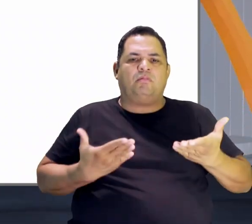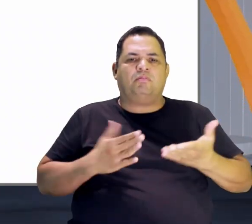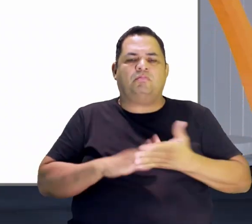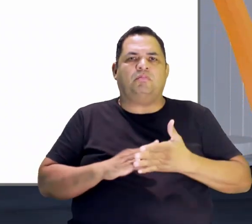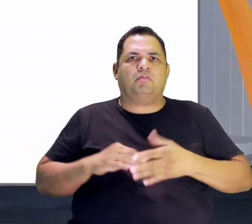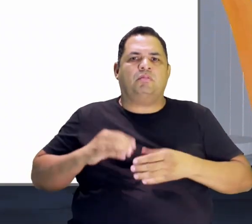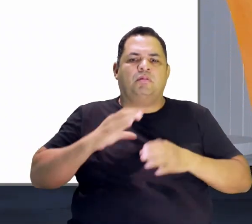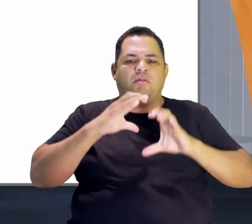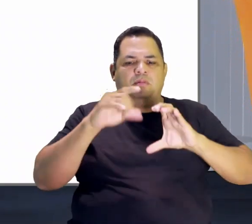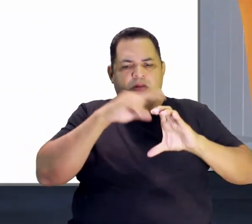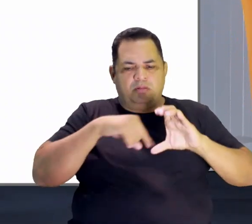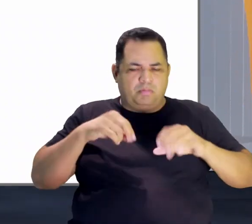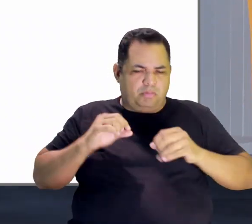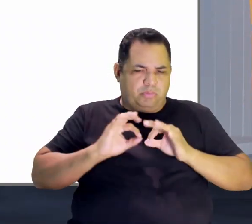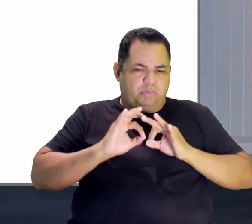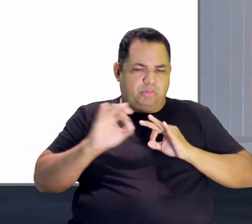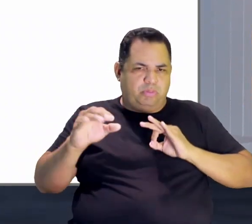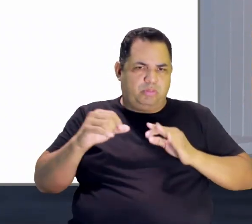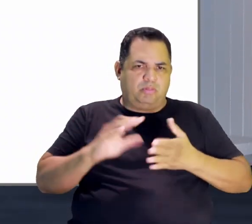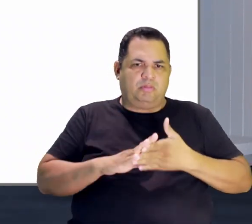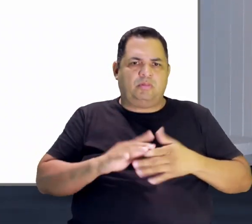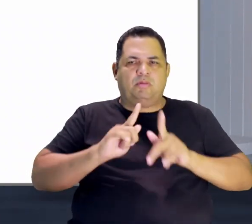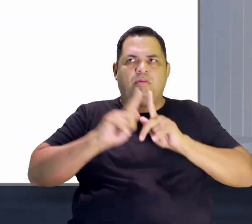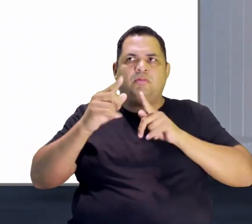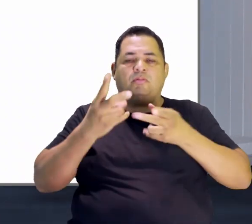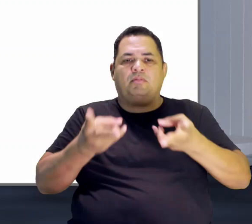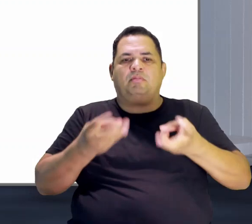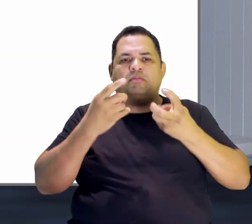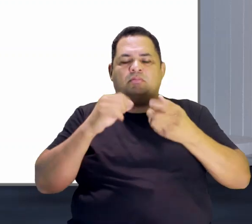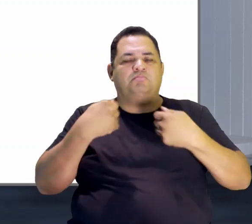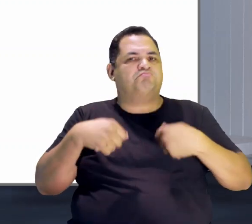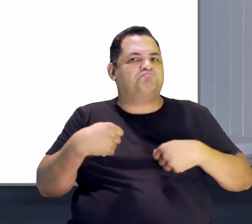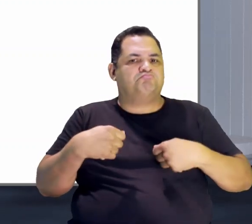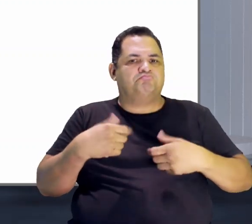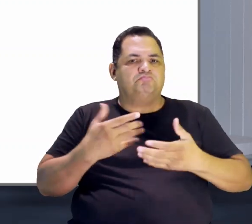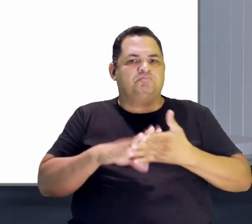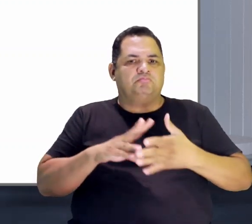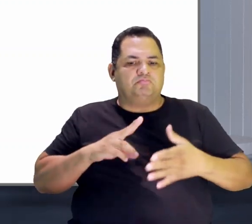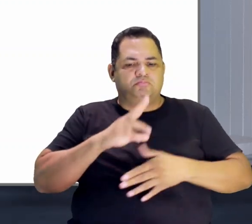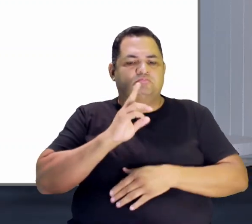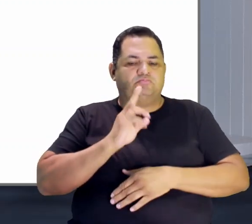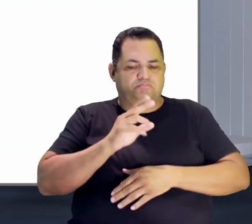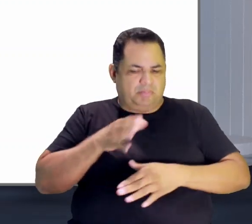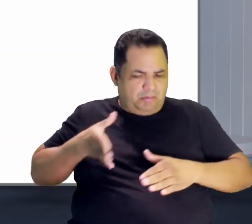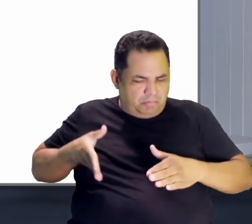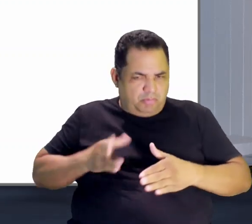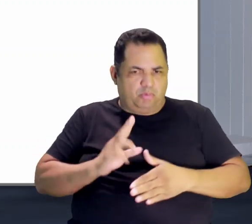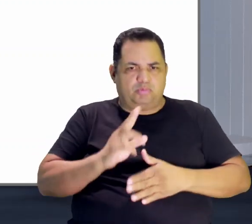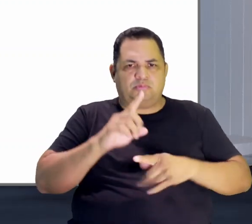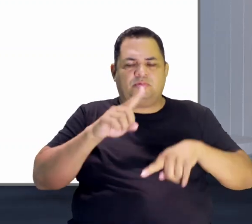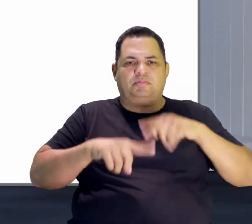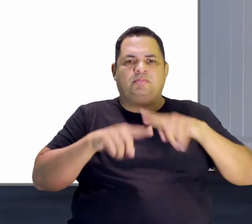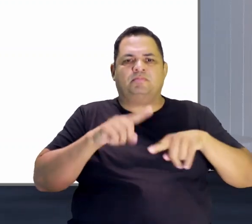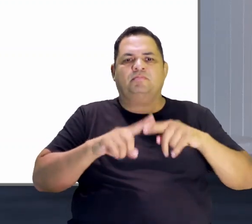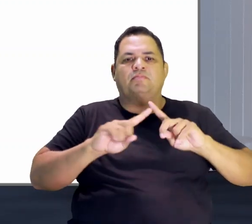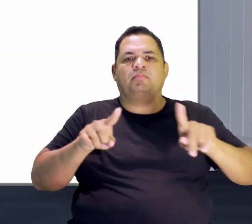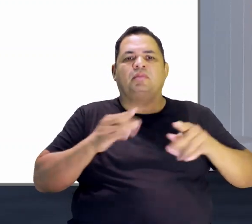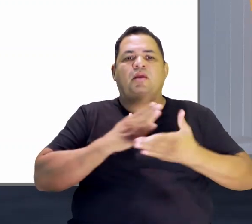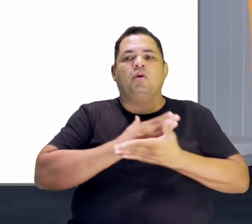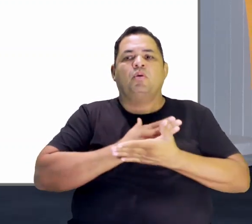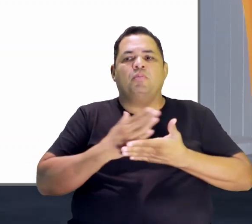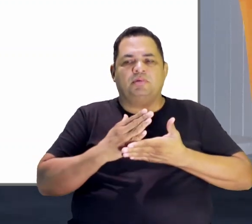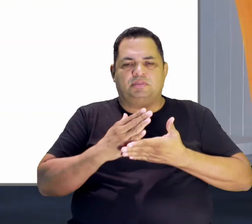percorre muitos metros. O Galileu foi percebendo o seguinte: não é necessário uma força o tempo todo para manter um corpo, só para